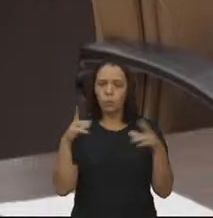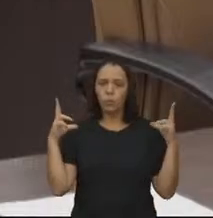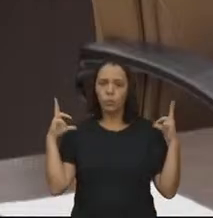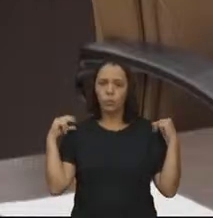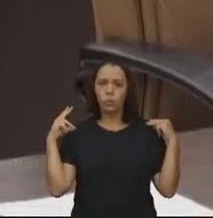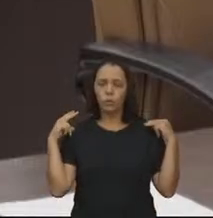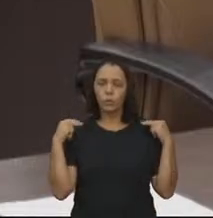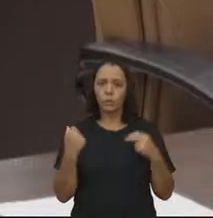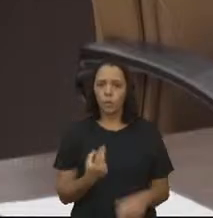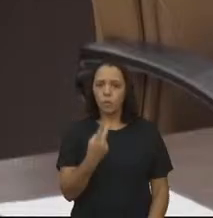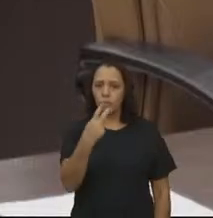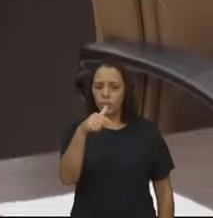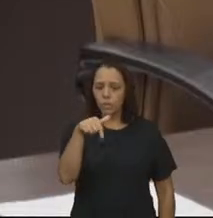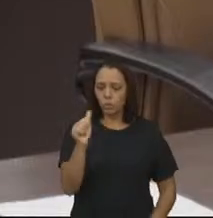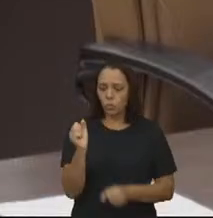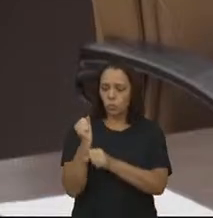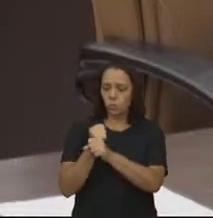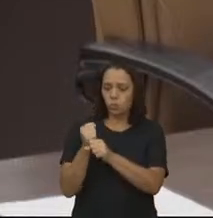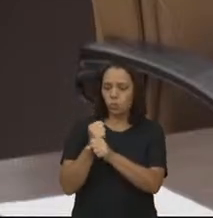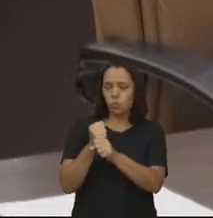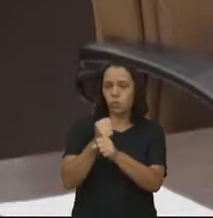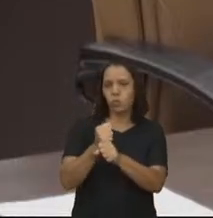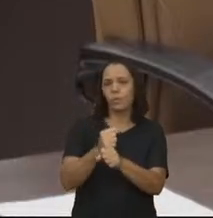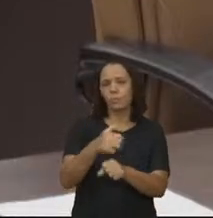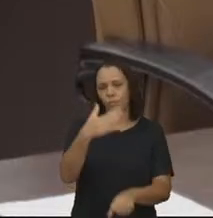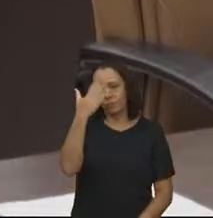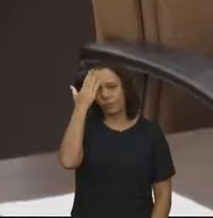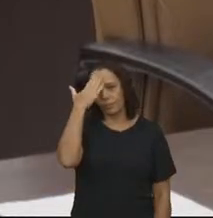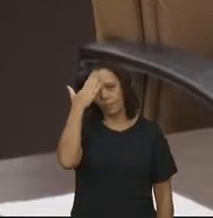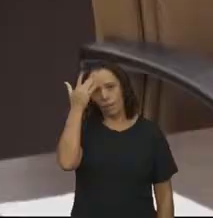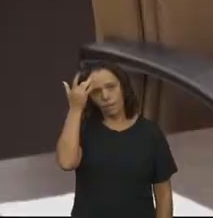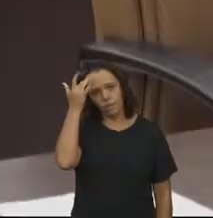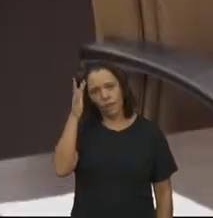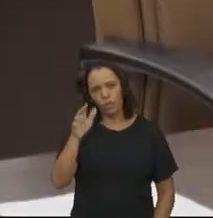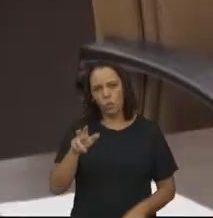dirigindo nesse trânsito, não é fácil e esse projeto com certeza vai